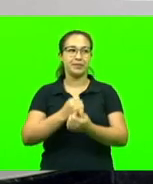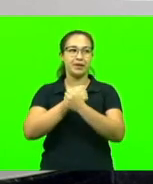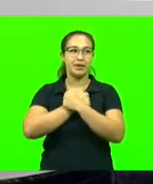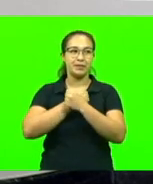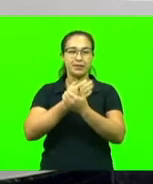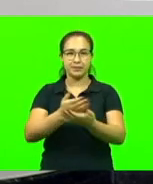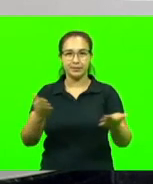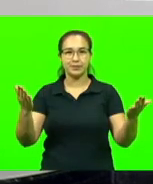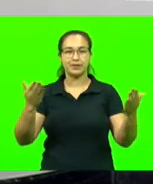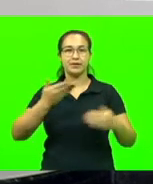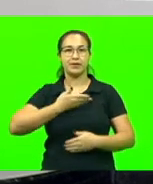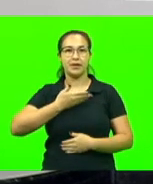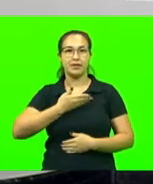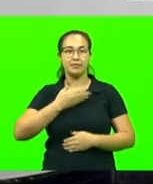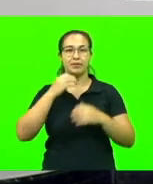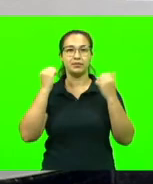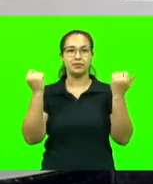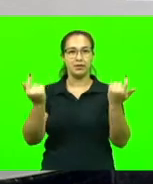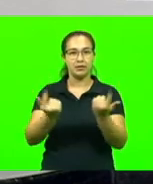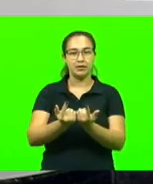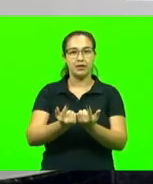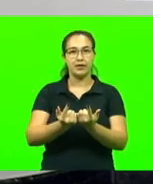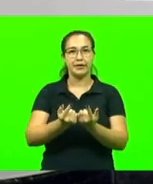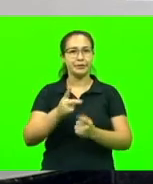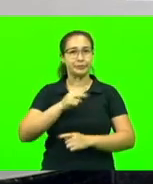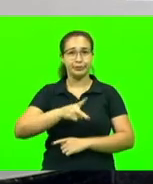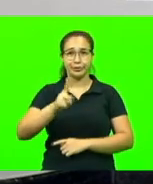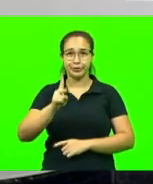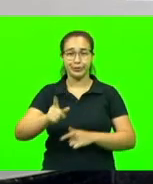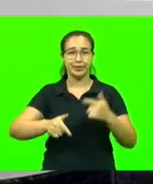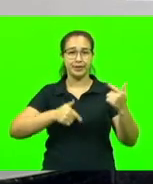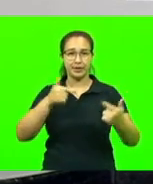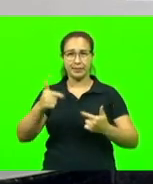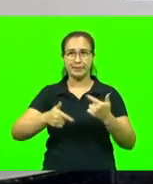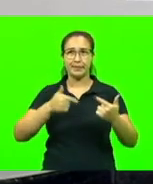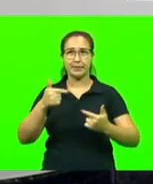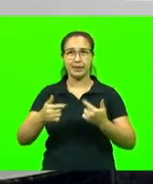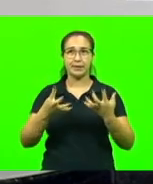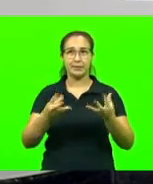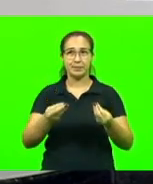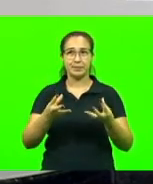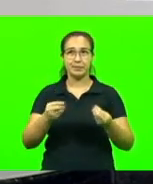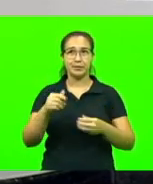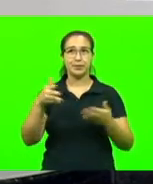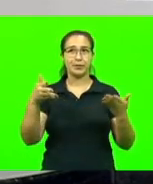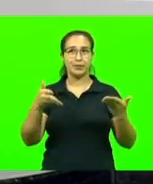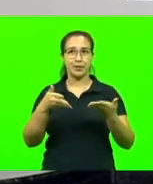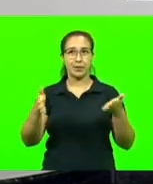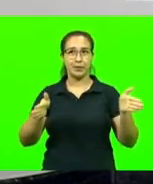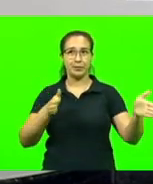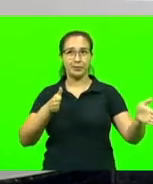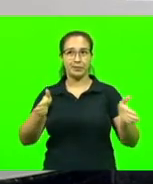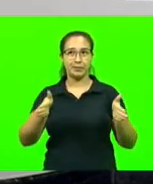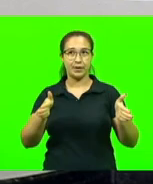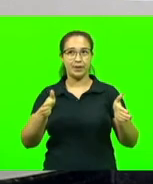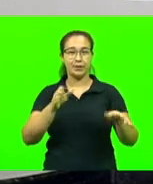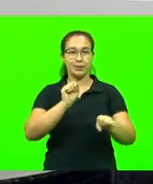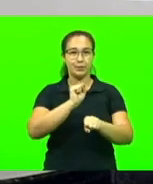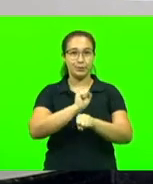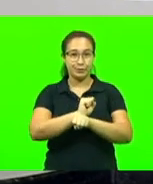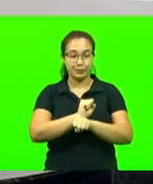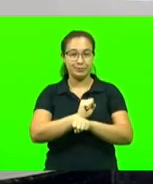casa. Nós seguimos trabalhando num ritmo intenso, mesmo agora, nesse período de recesso, nós não